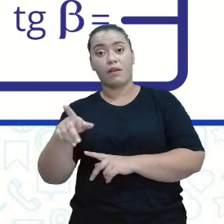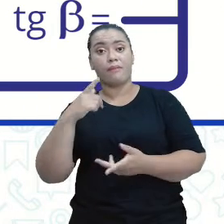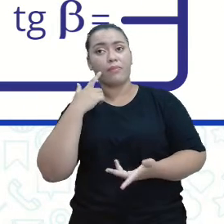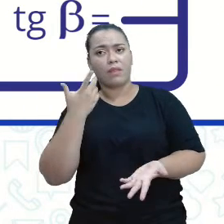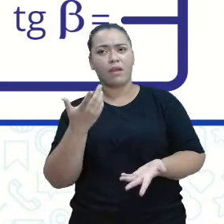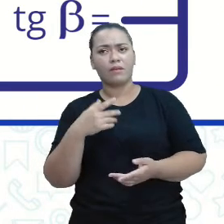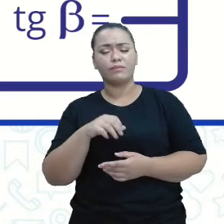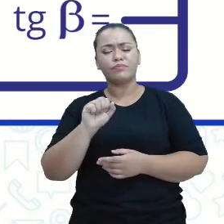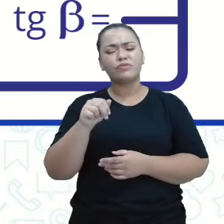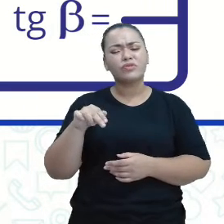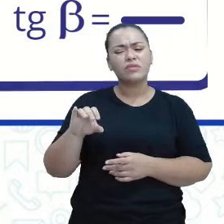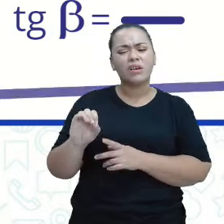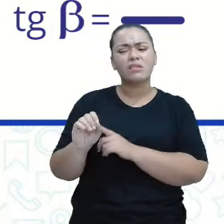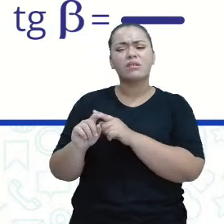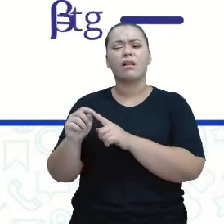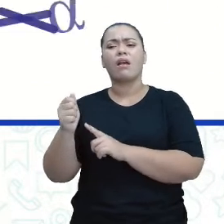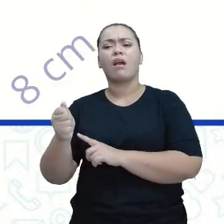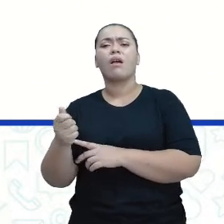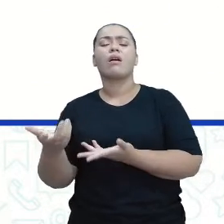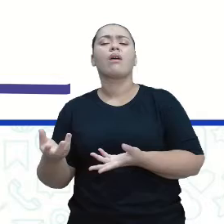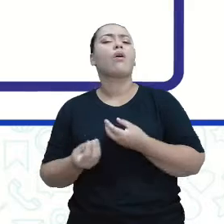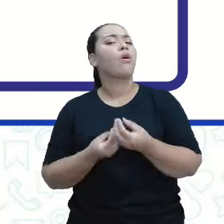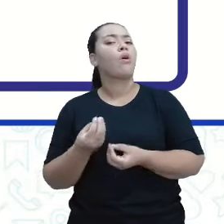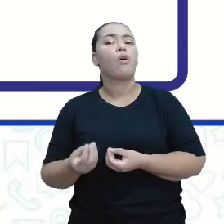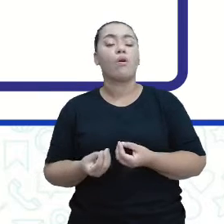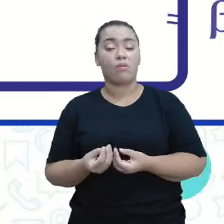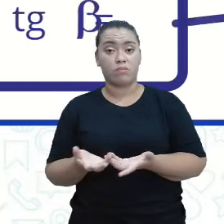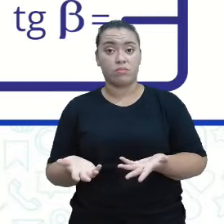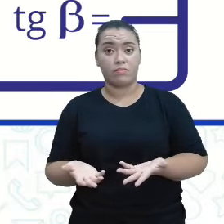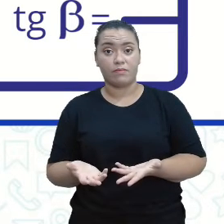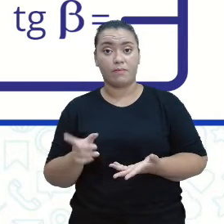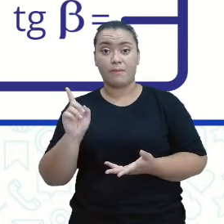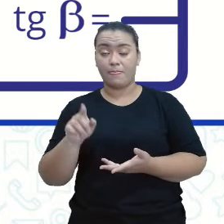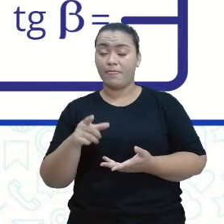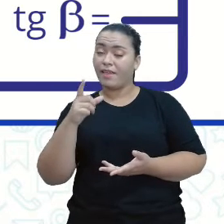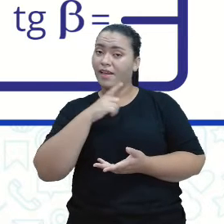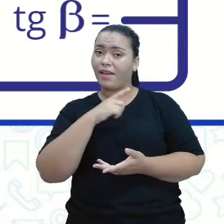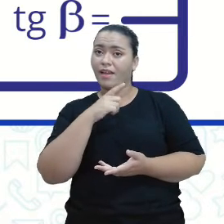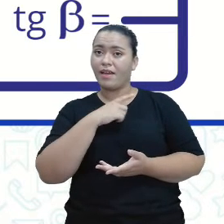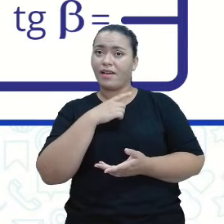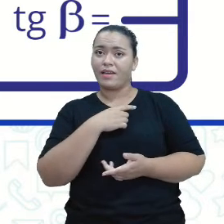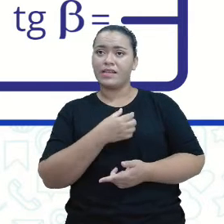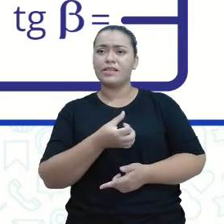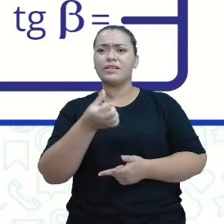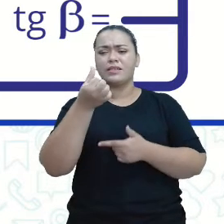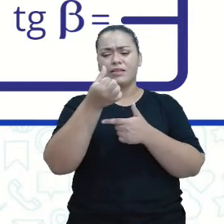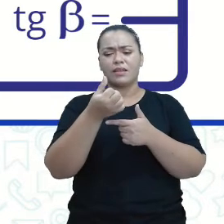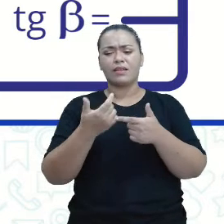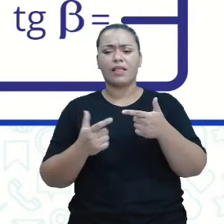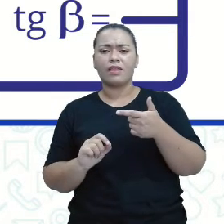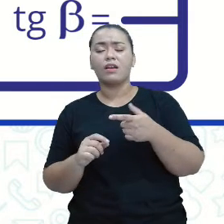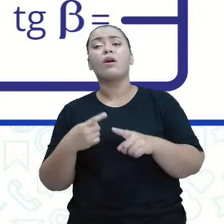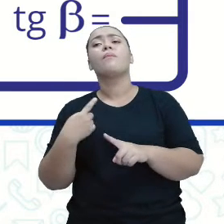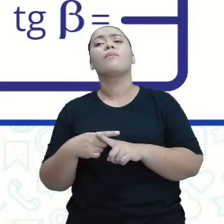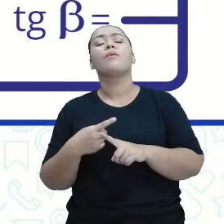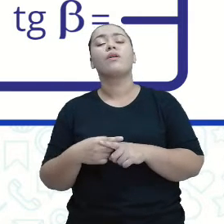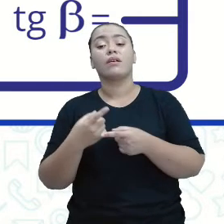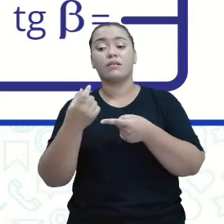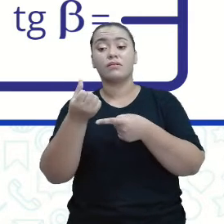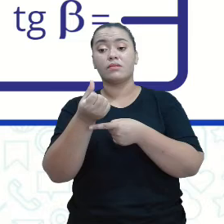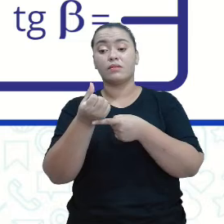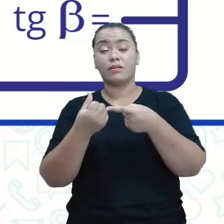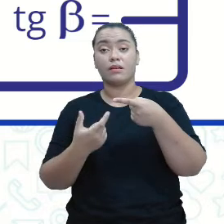de alfa, como que a gente vai confeccionar essa razão? A gente vai ter aí o 6 sobre 10, mas por que que isso acontece, né?